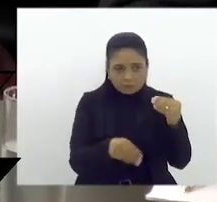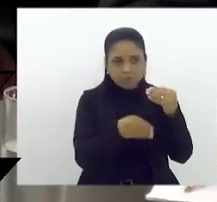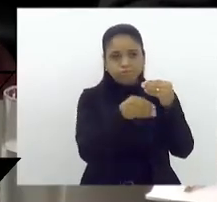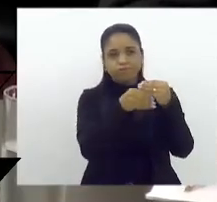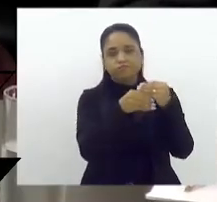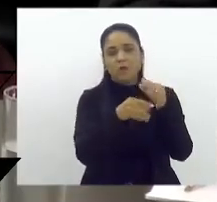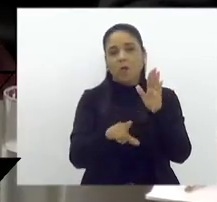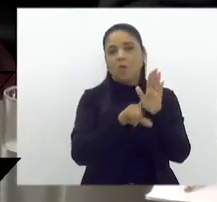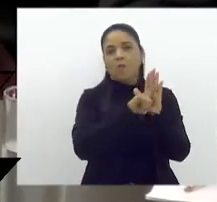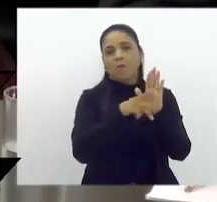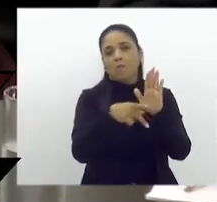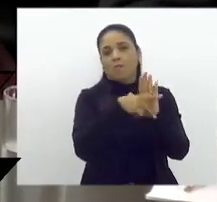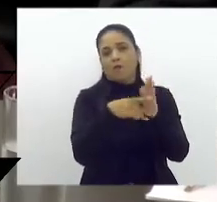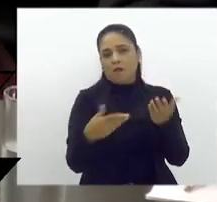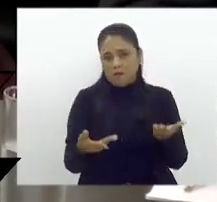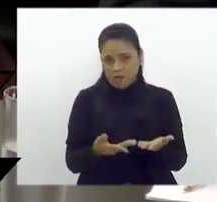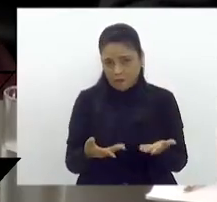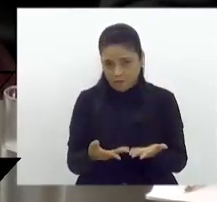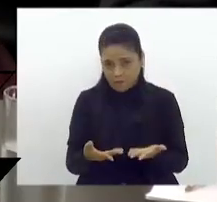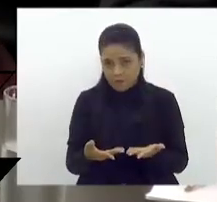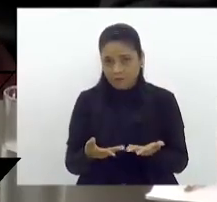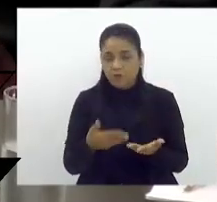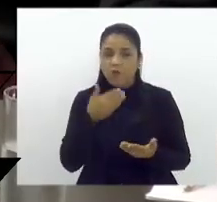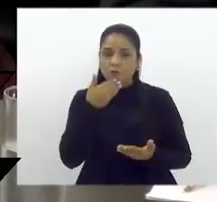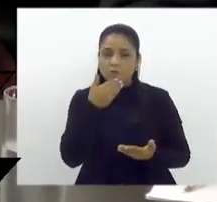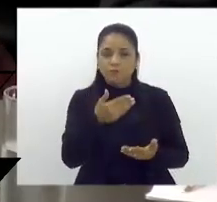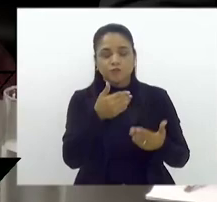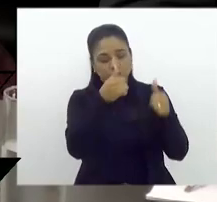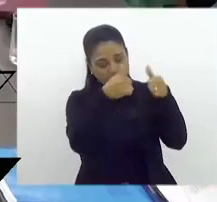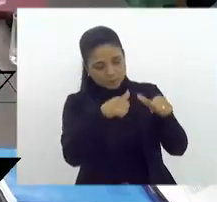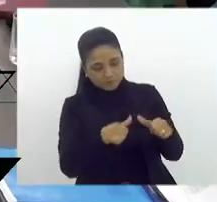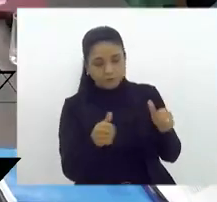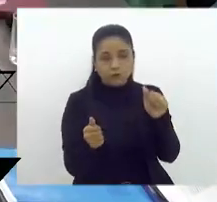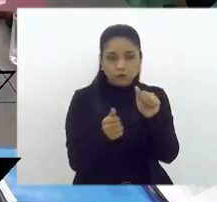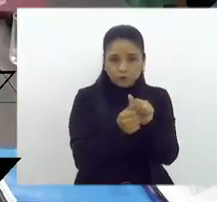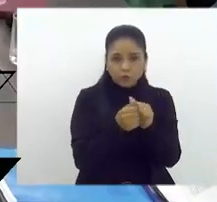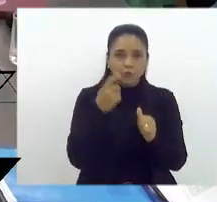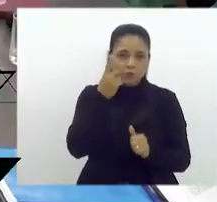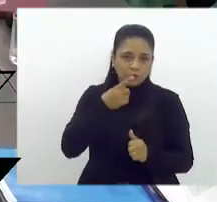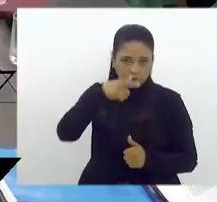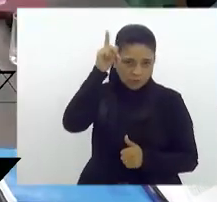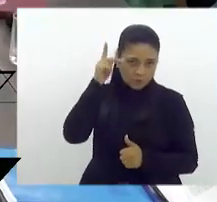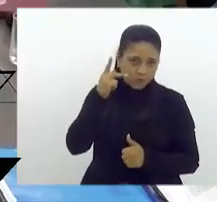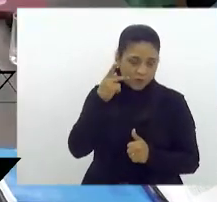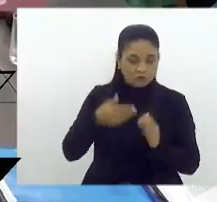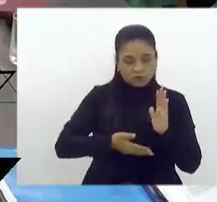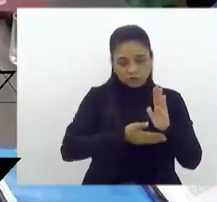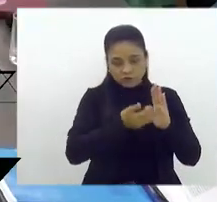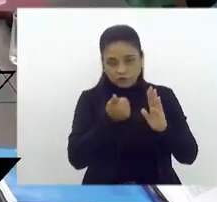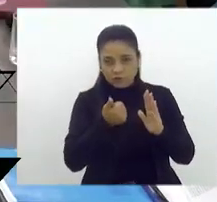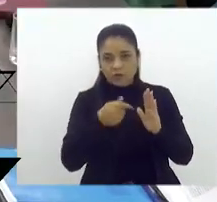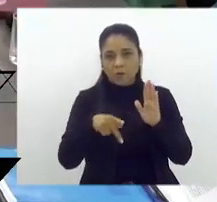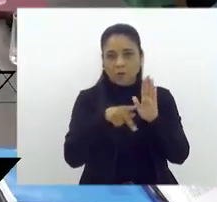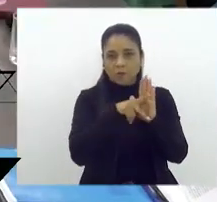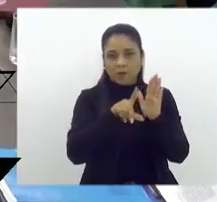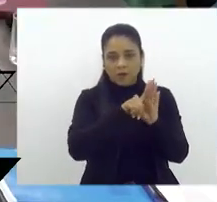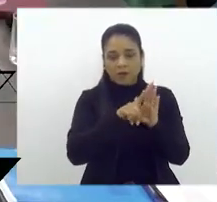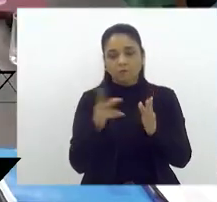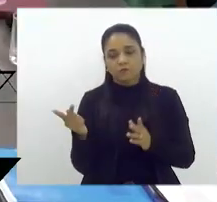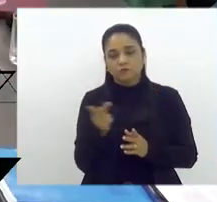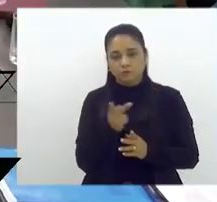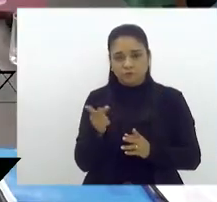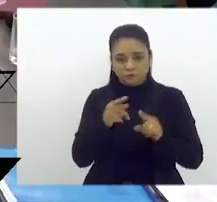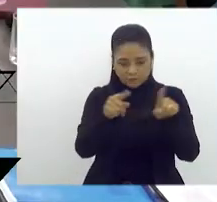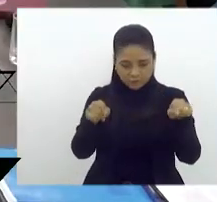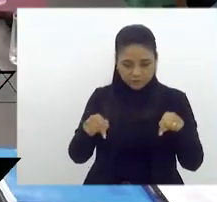PL original. Então, eu queria pedir também vistas conjuntas. Então, o projeto retirado de pauta com vistas compartilhadas para o gabinete do deputado